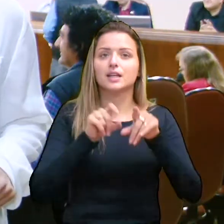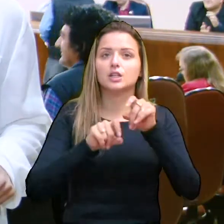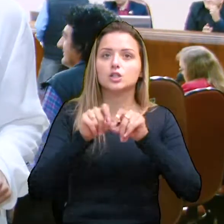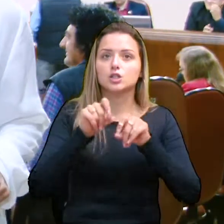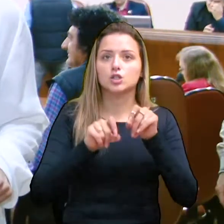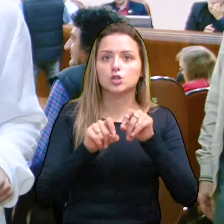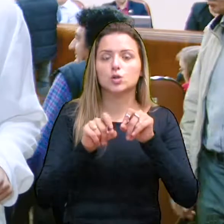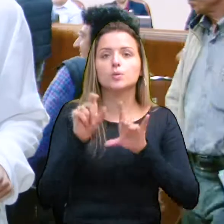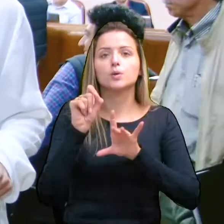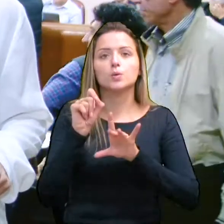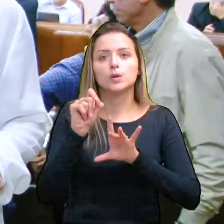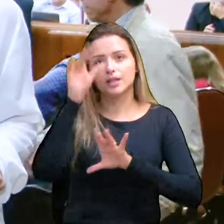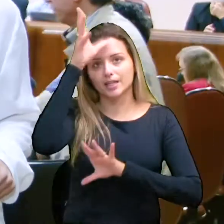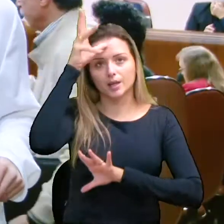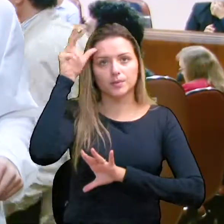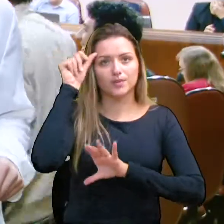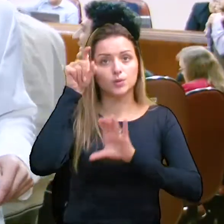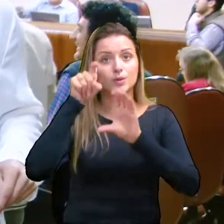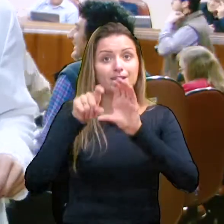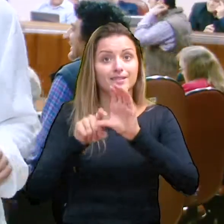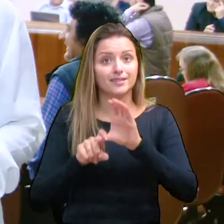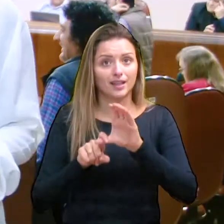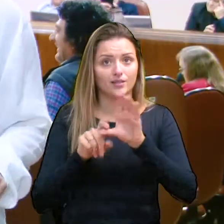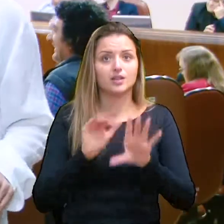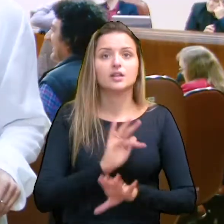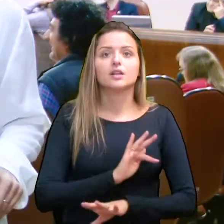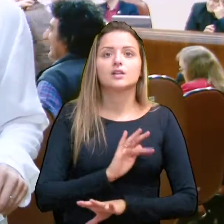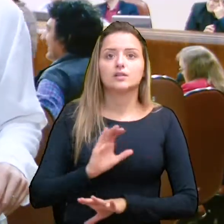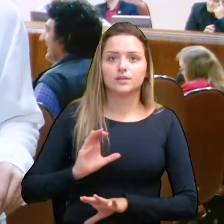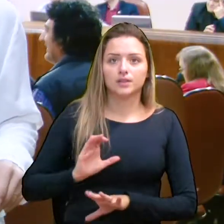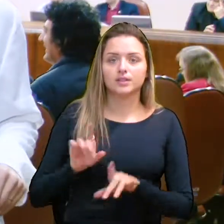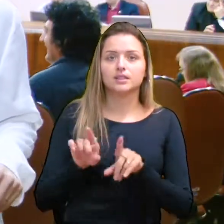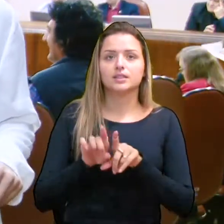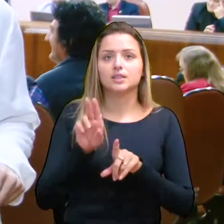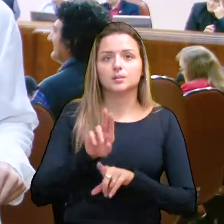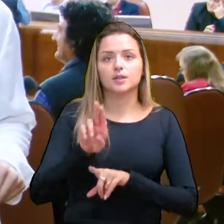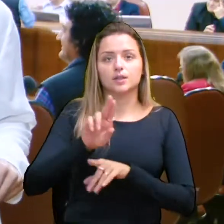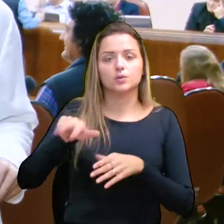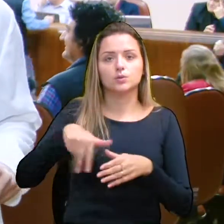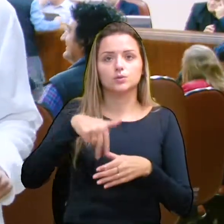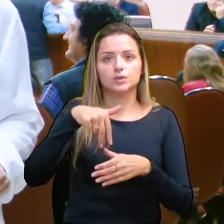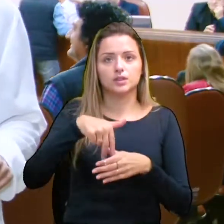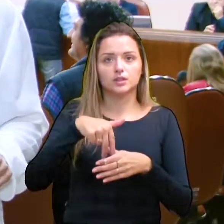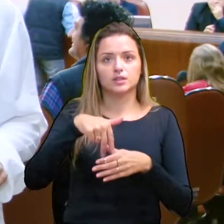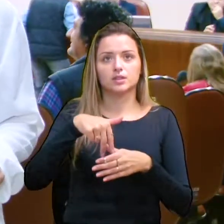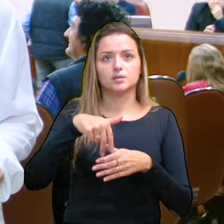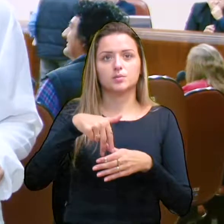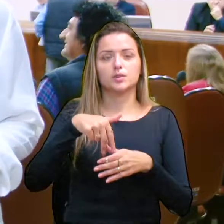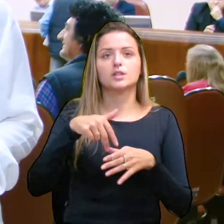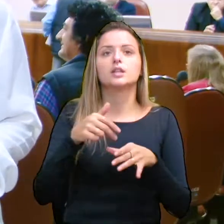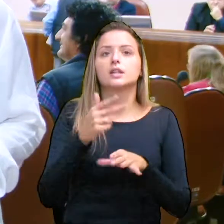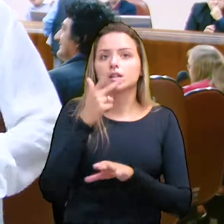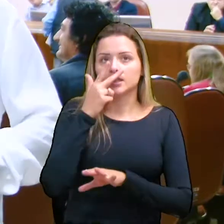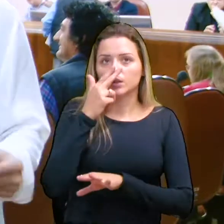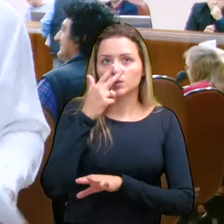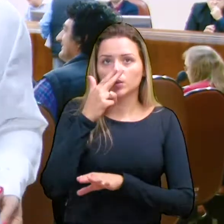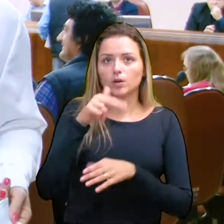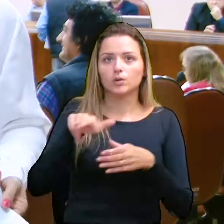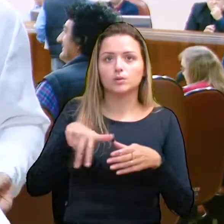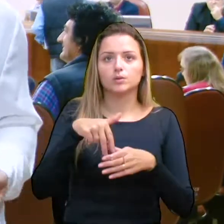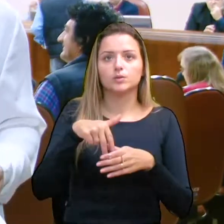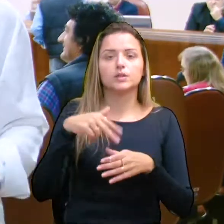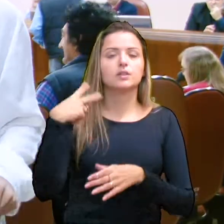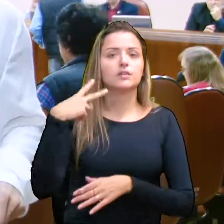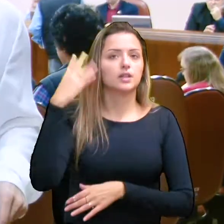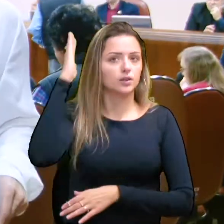ativa do município. O vereador Flávio Cassina também ocupa o espaço no grande expediente, assim como ele ocupa o espaço, a vereadora